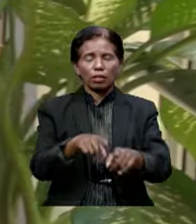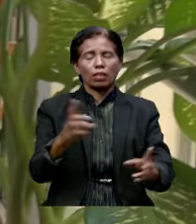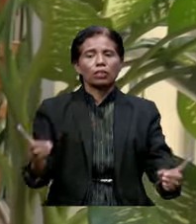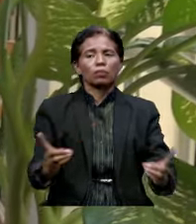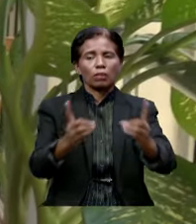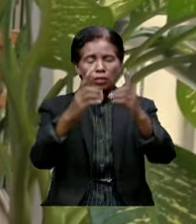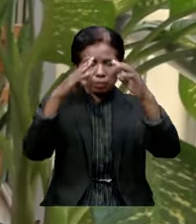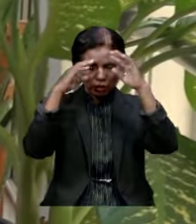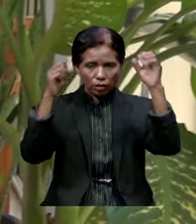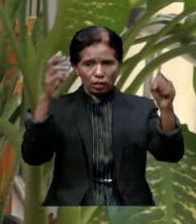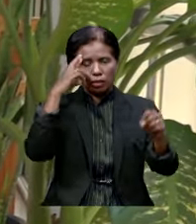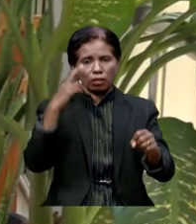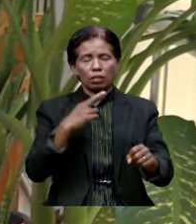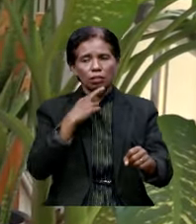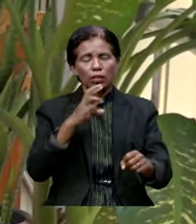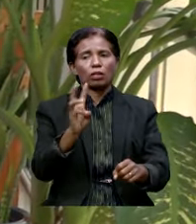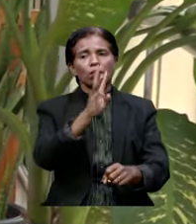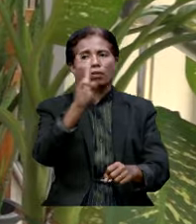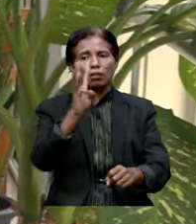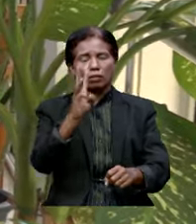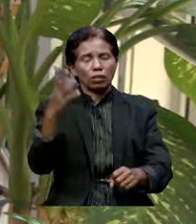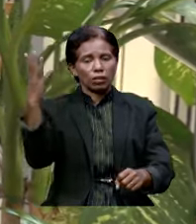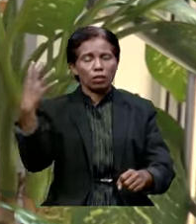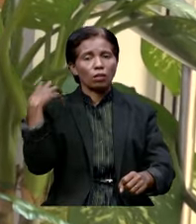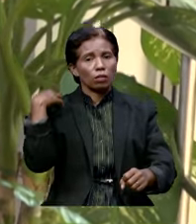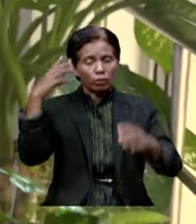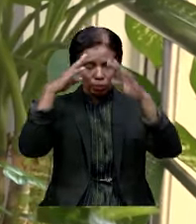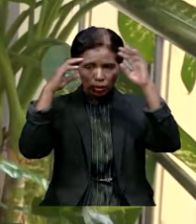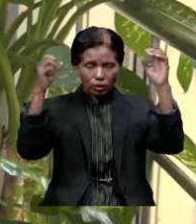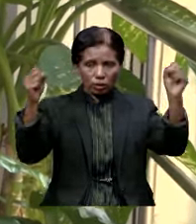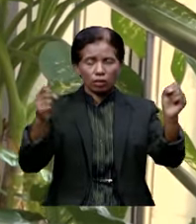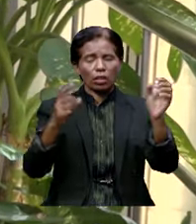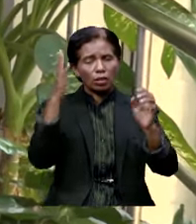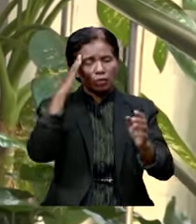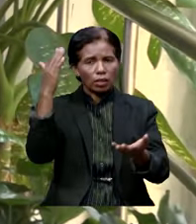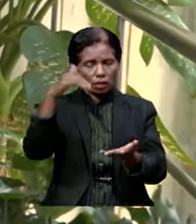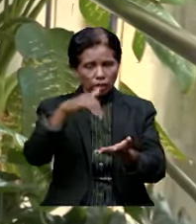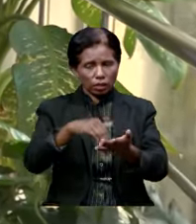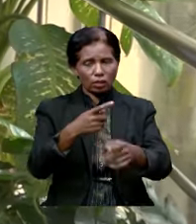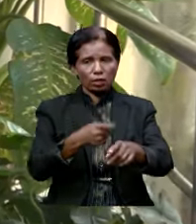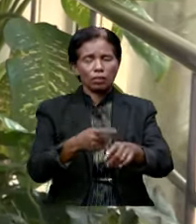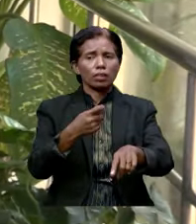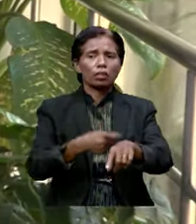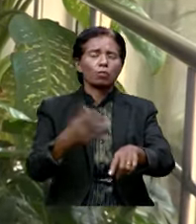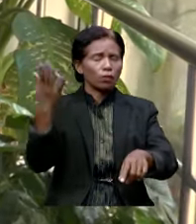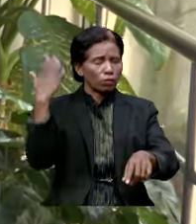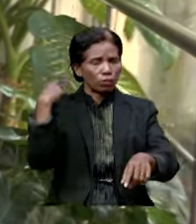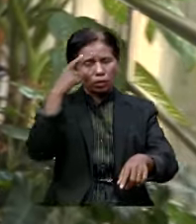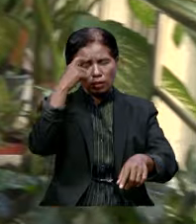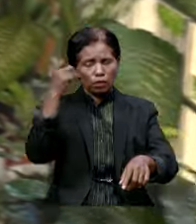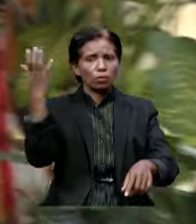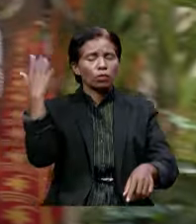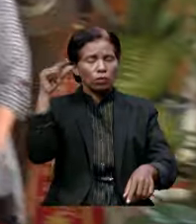presidente da República, Zeramos Horta, Quartané, e a Palácio Presidencial, o de relembra fala a situação se iria passado, também